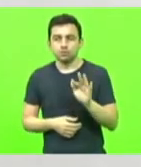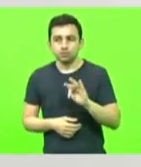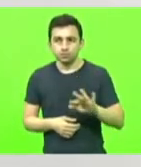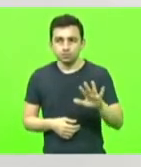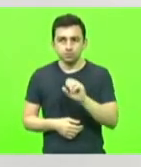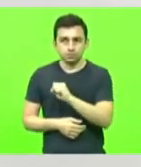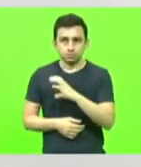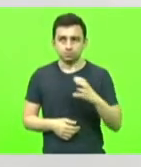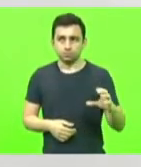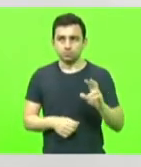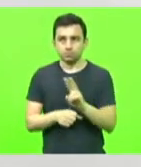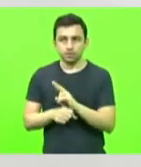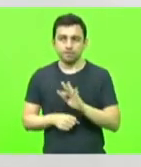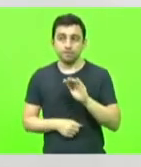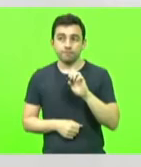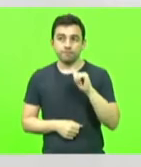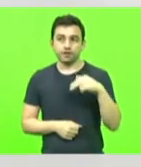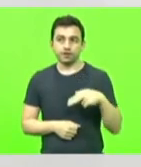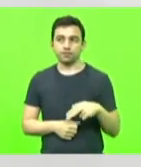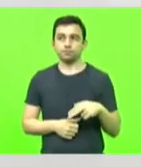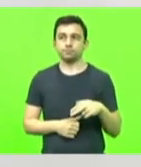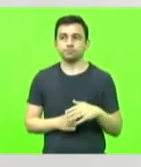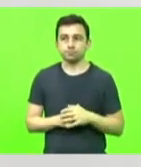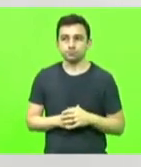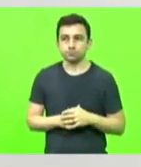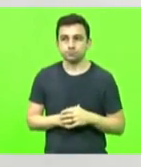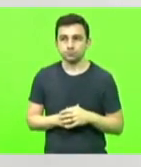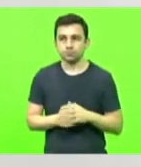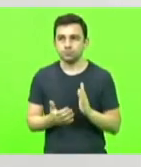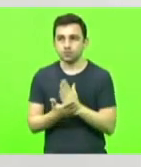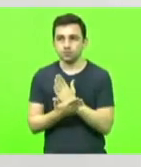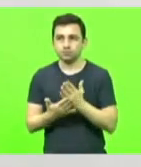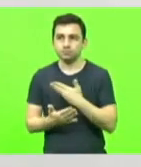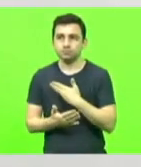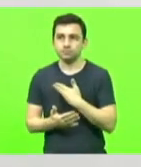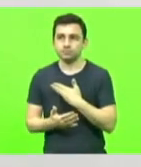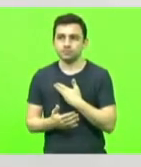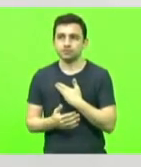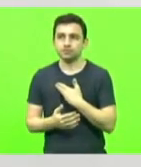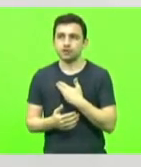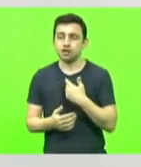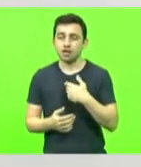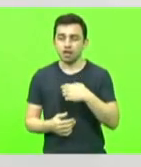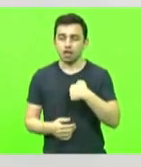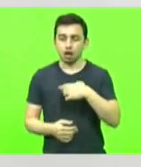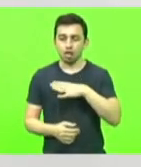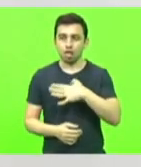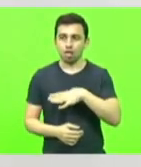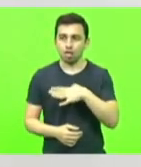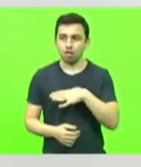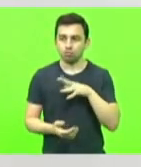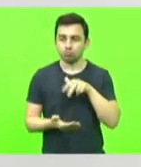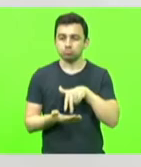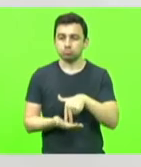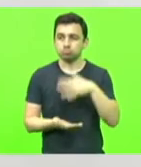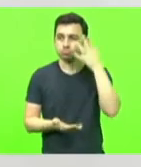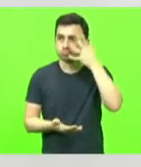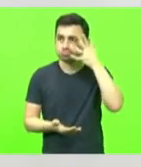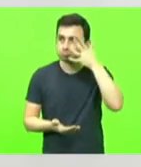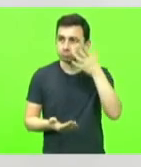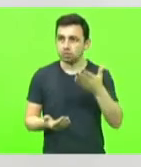dos Municípios, a FECAM. Alguns colegas acharam ousado da minha parte vir e me pronunciar nessa